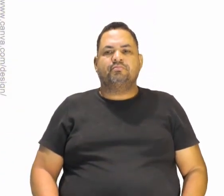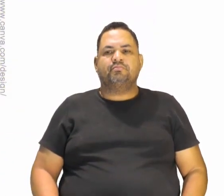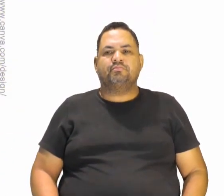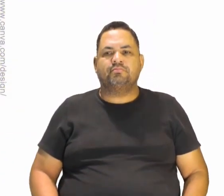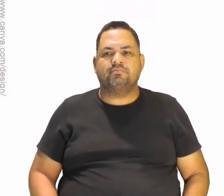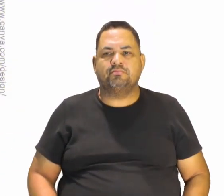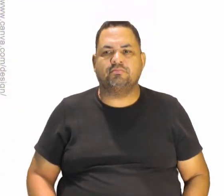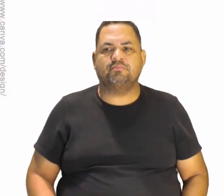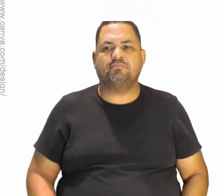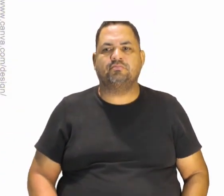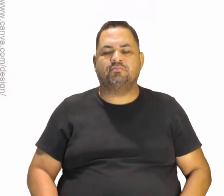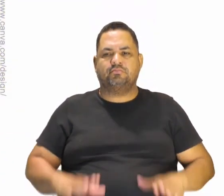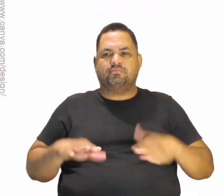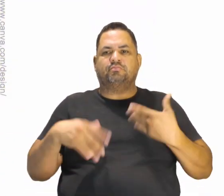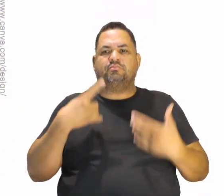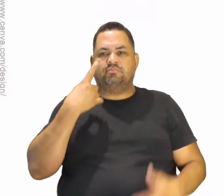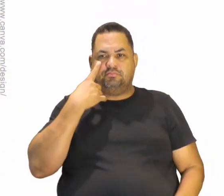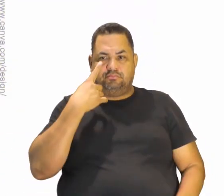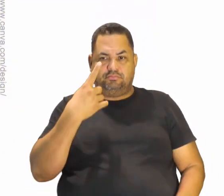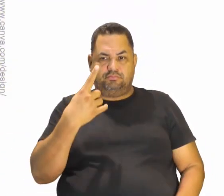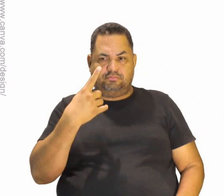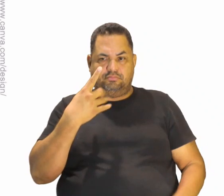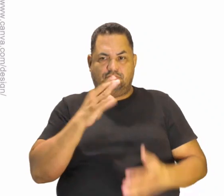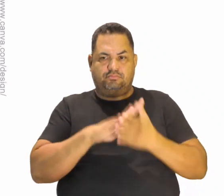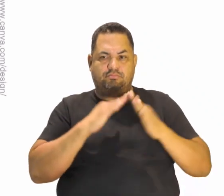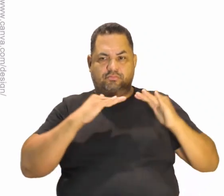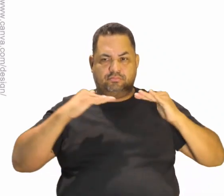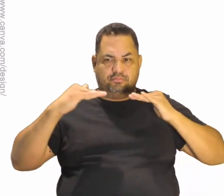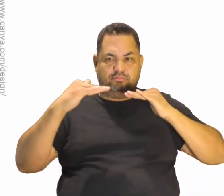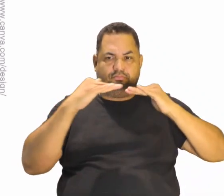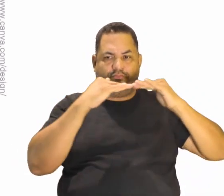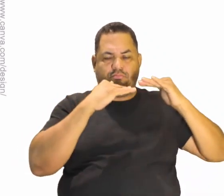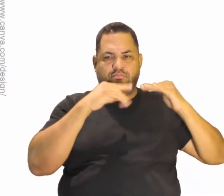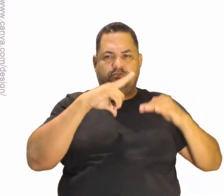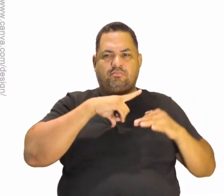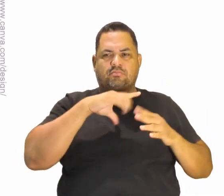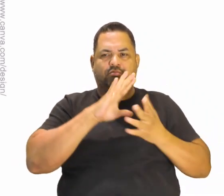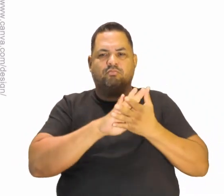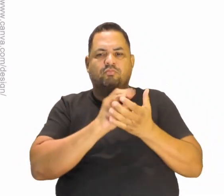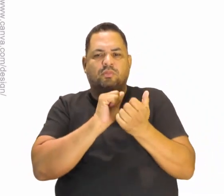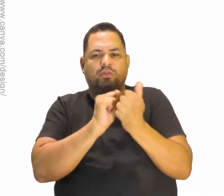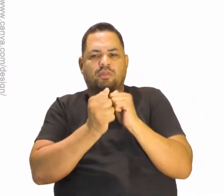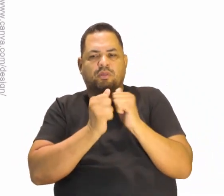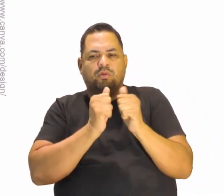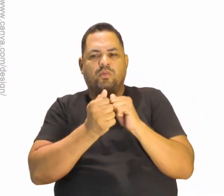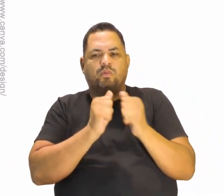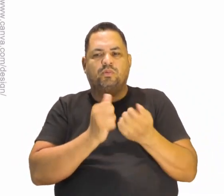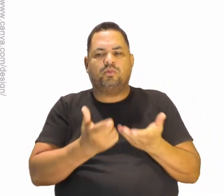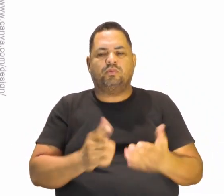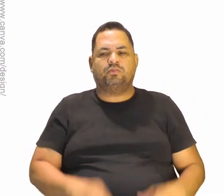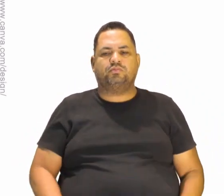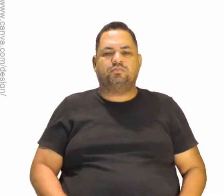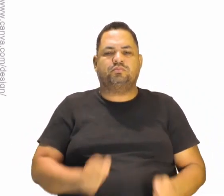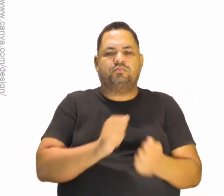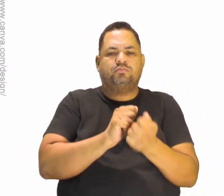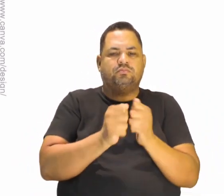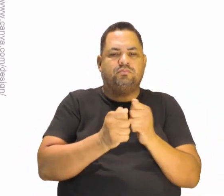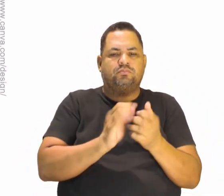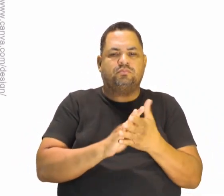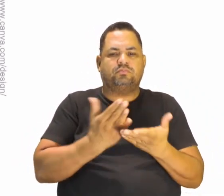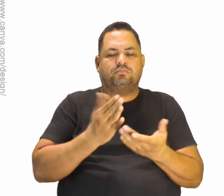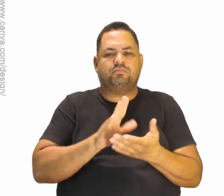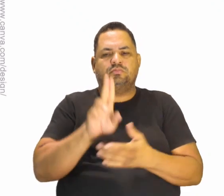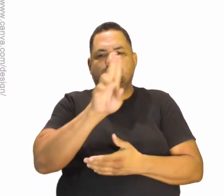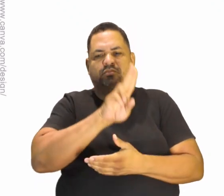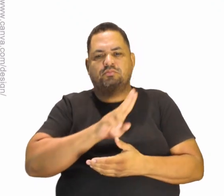quando a gente observa sobre padrões, a gente percebe que existe uma manipulação muito grande. Uma manipulação com utilização